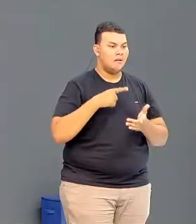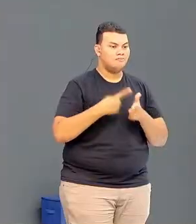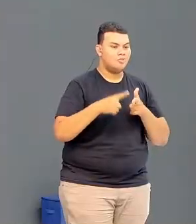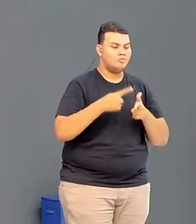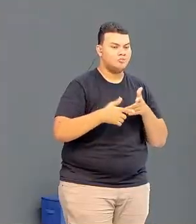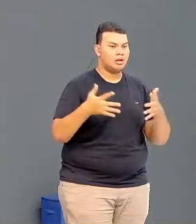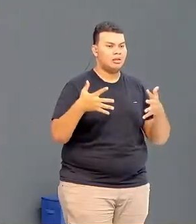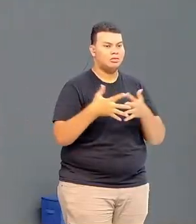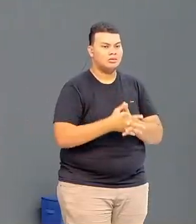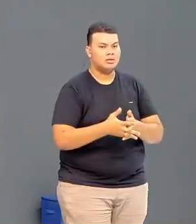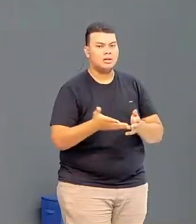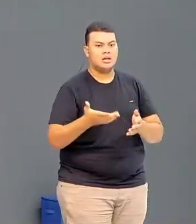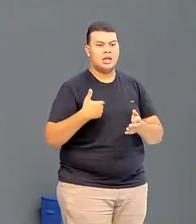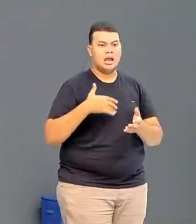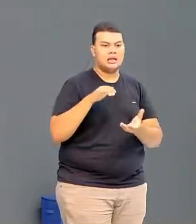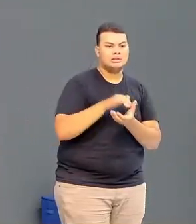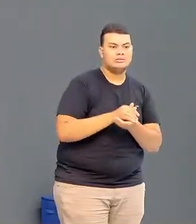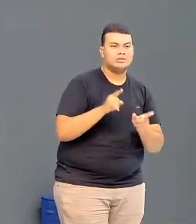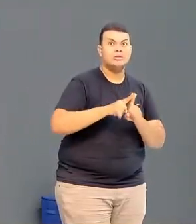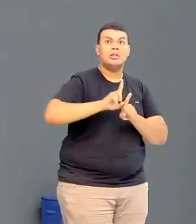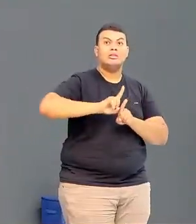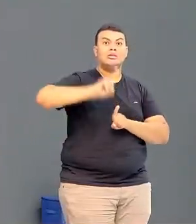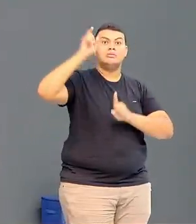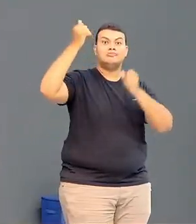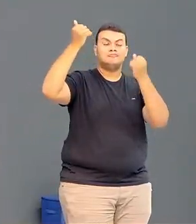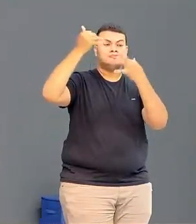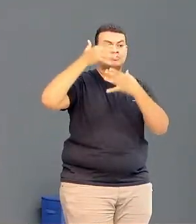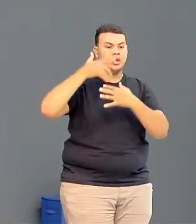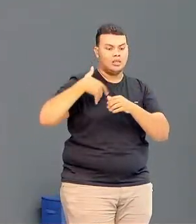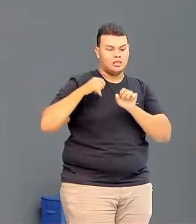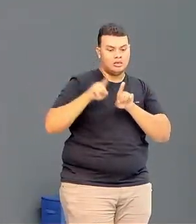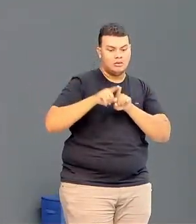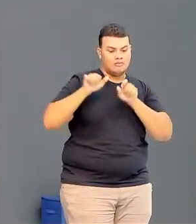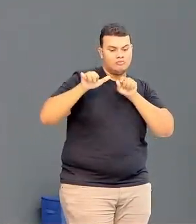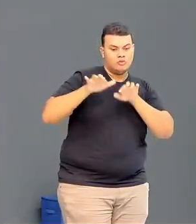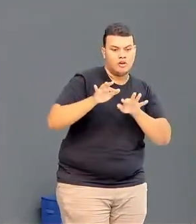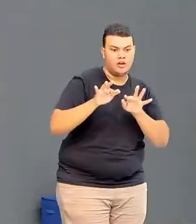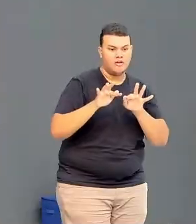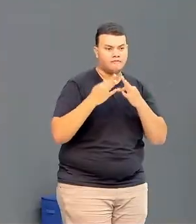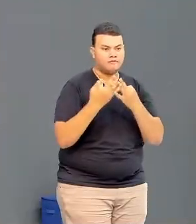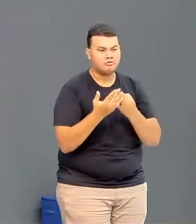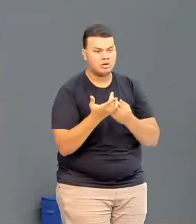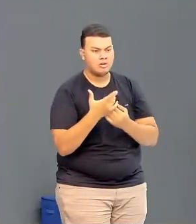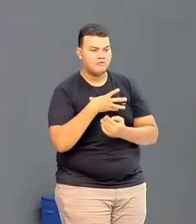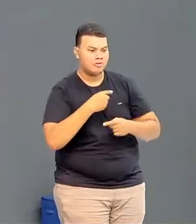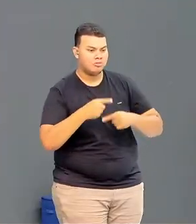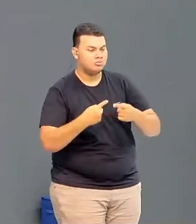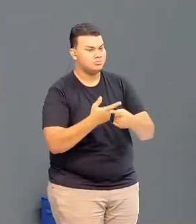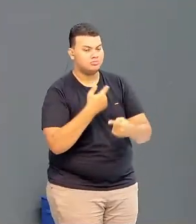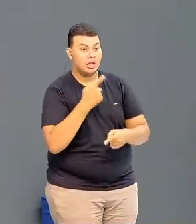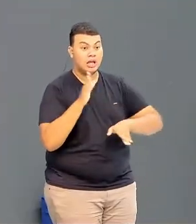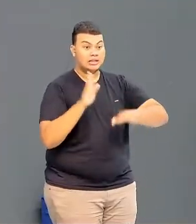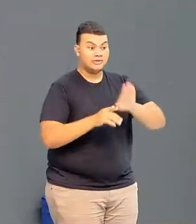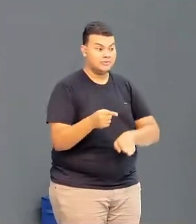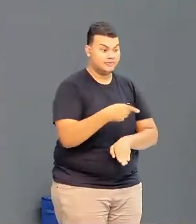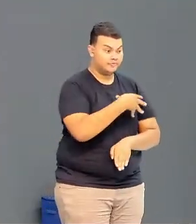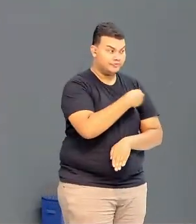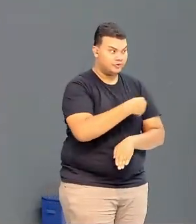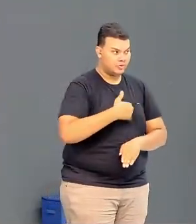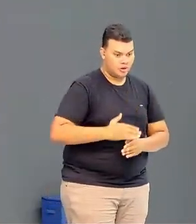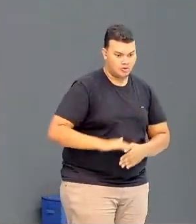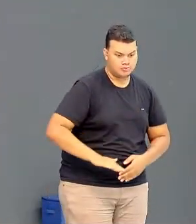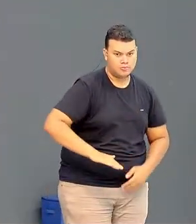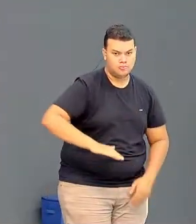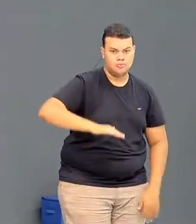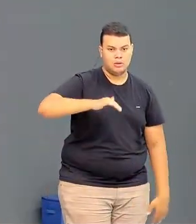casamento, seus relacionamentos, a bênção do Senhor da tua vida para os teus filhos. Quantos filhos, irmãos, que crescem dizendo: eu